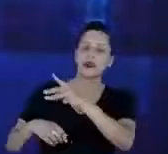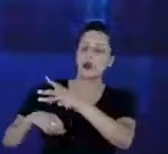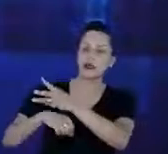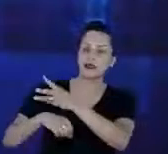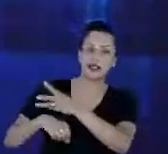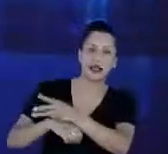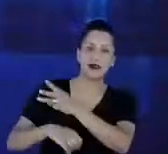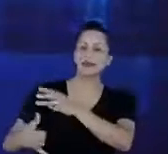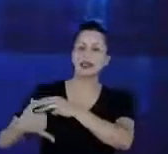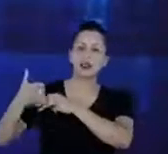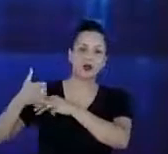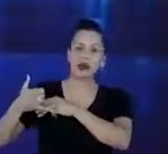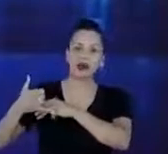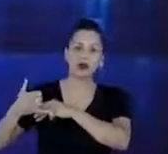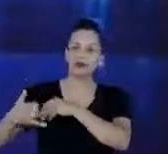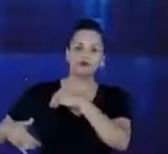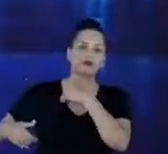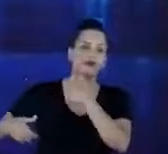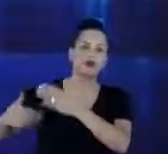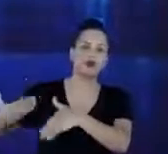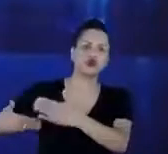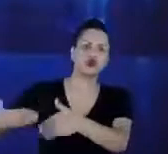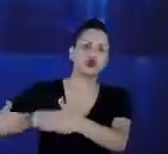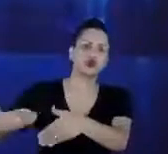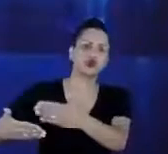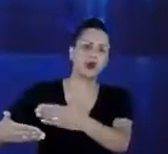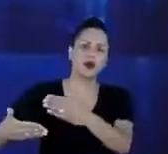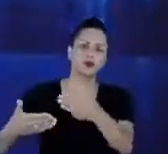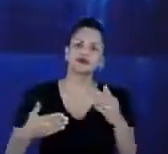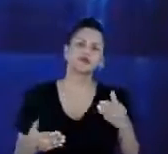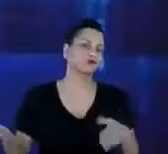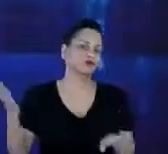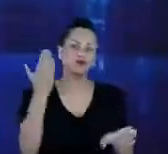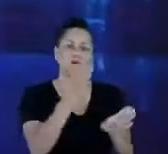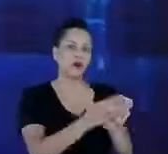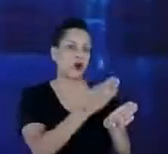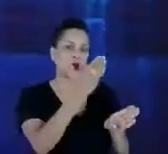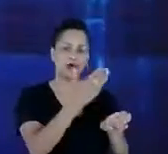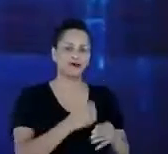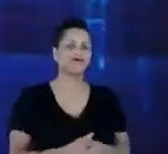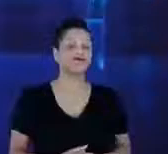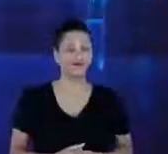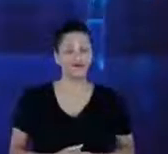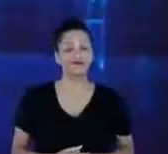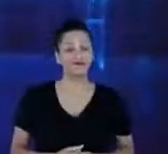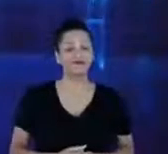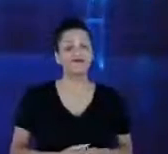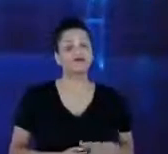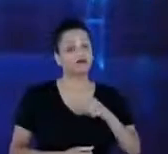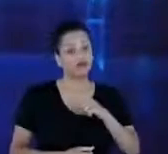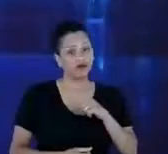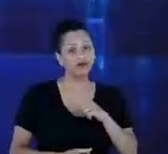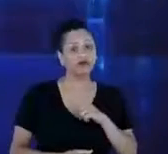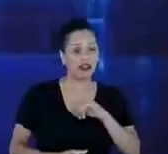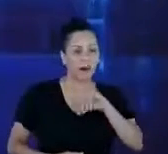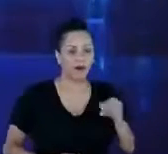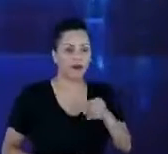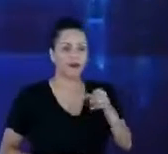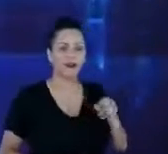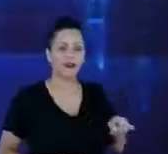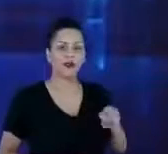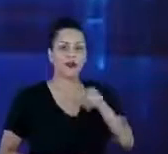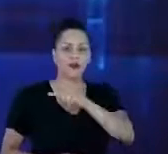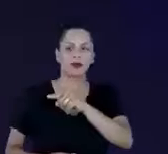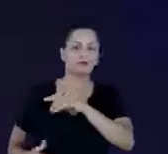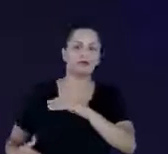etc fossem construídos no em cima da rede na da do setor de telecomunicações e chegasse a ganhar uma